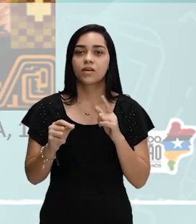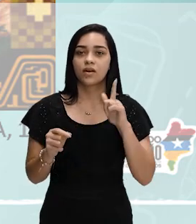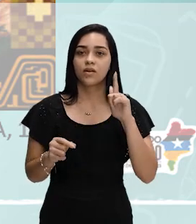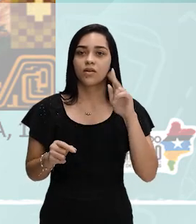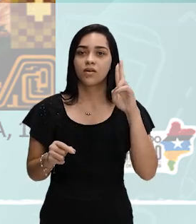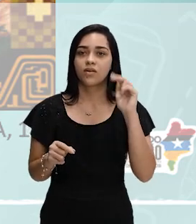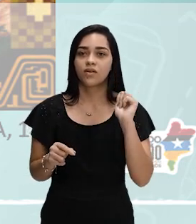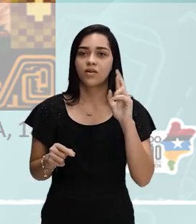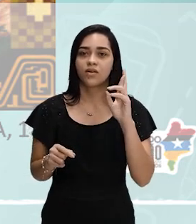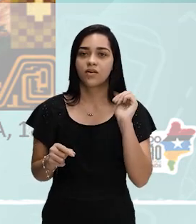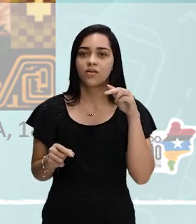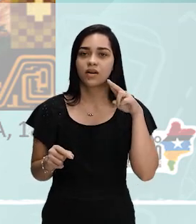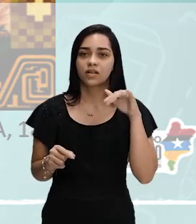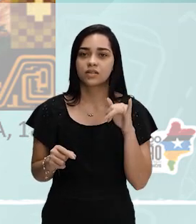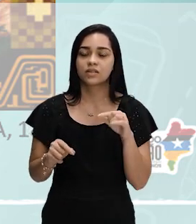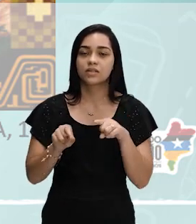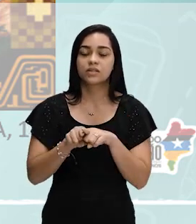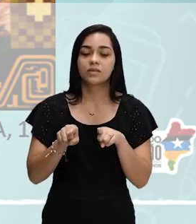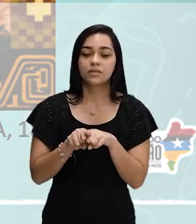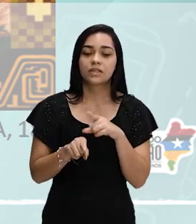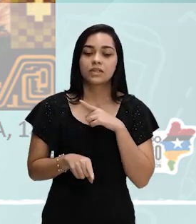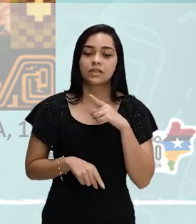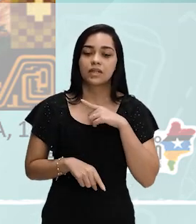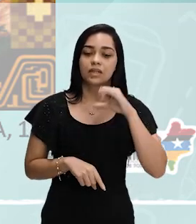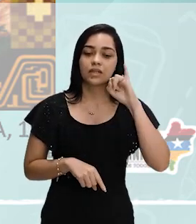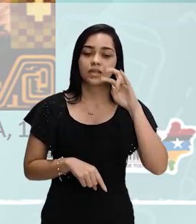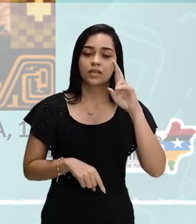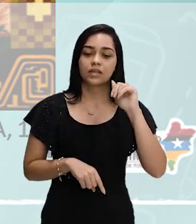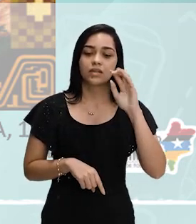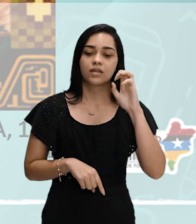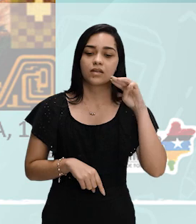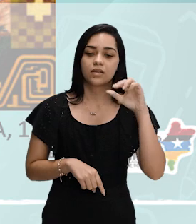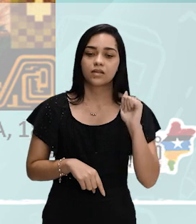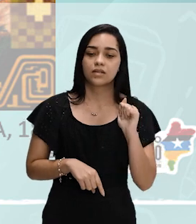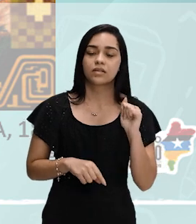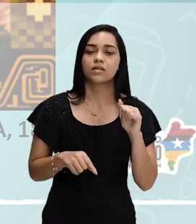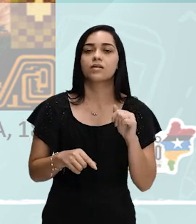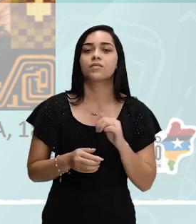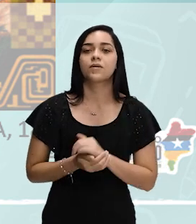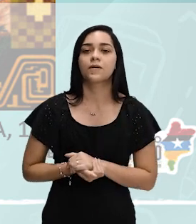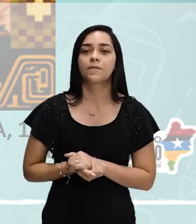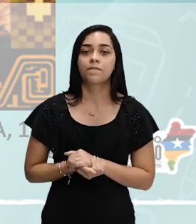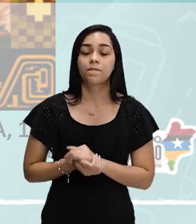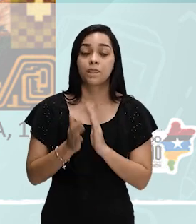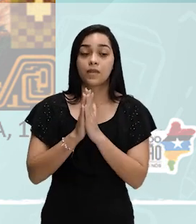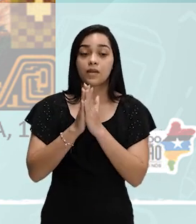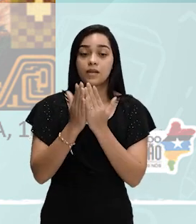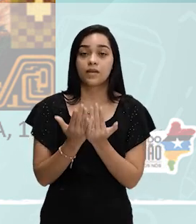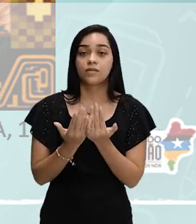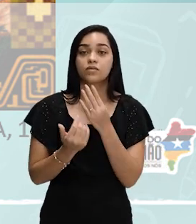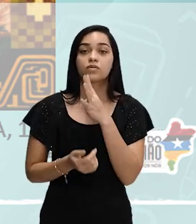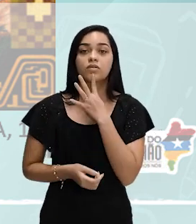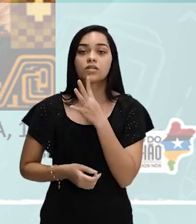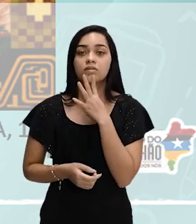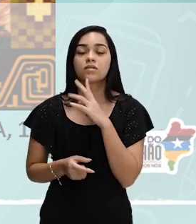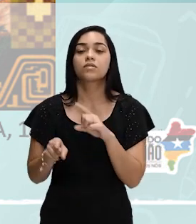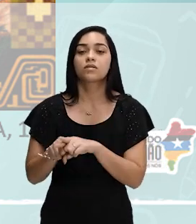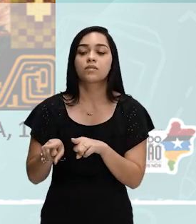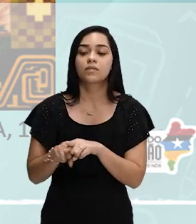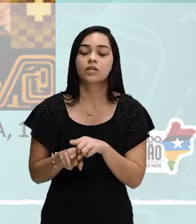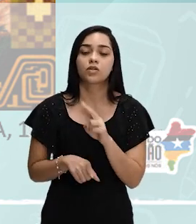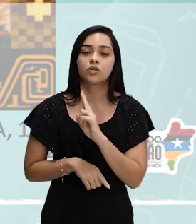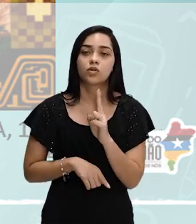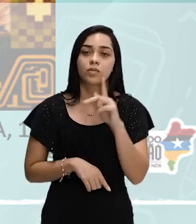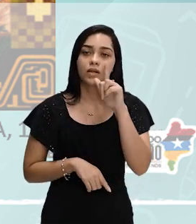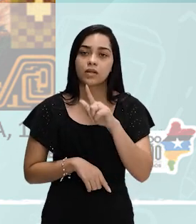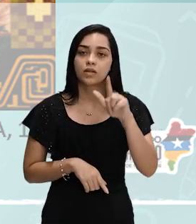Guarani, de José de Alencar, e Iracema, também de José de Alencar. São livros bem conhecidos, a gente chama assim